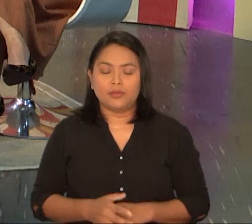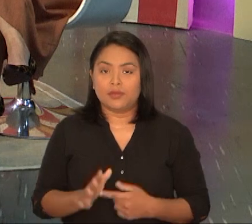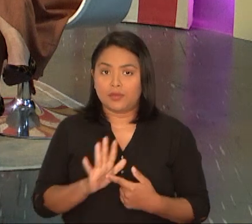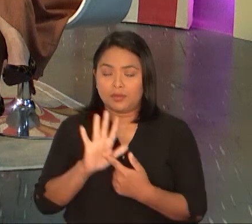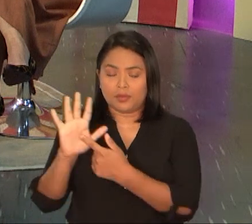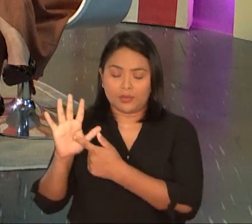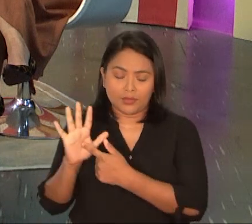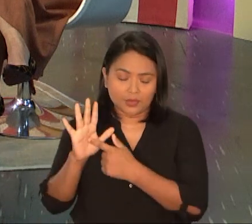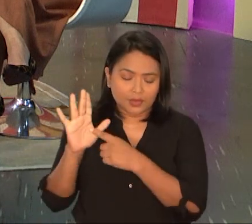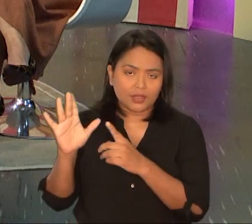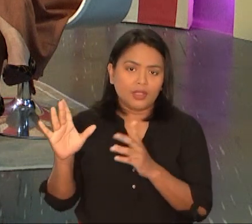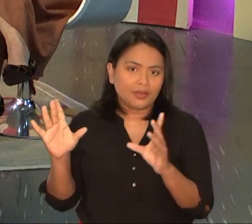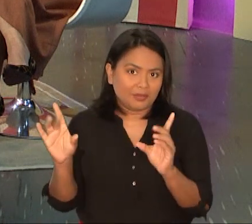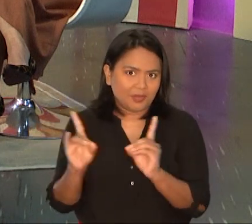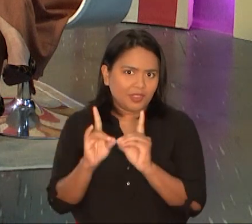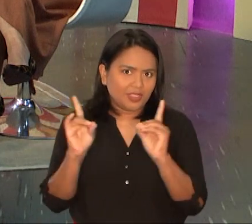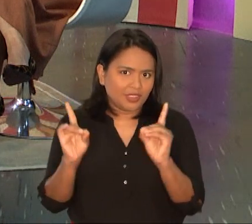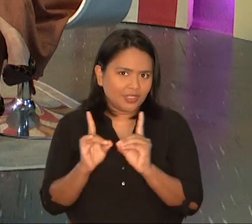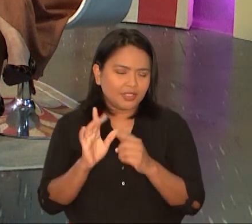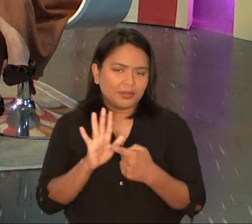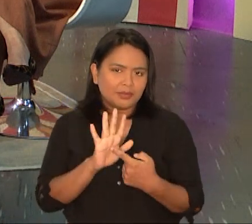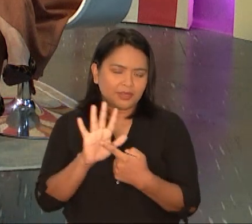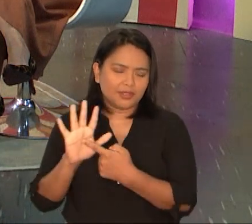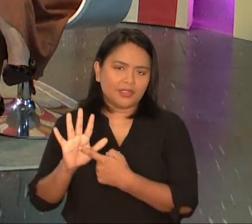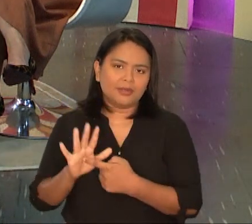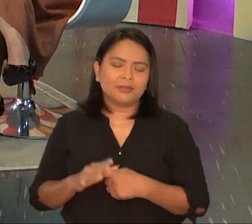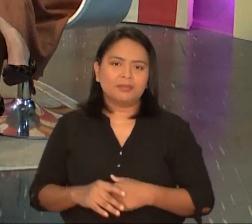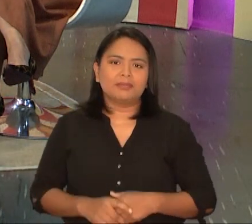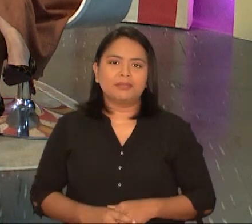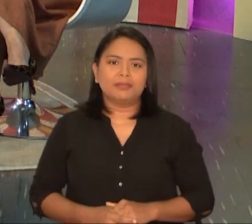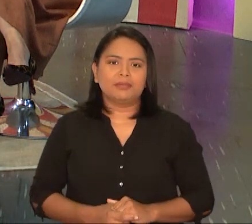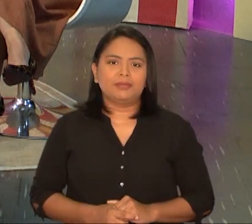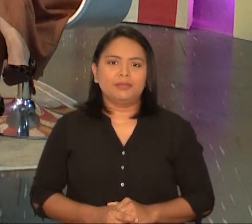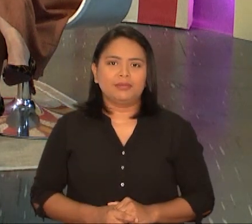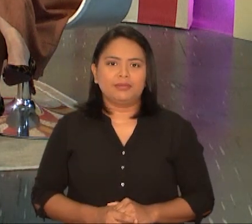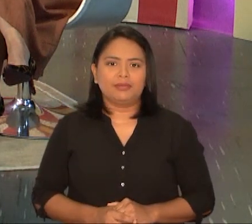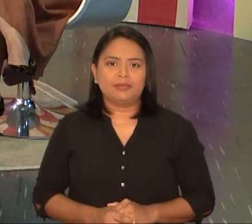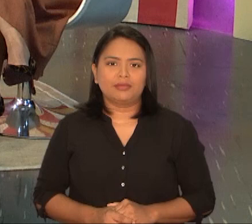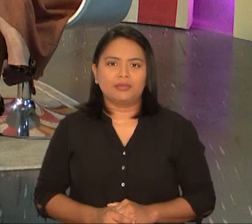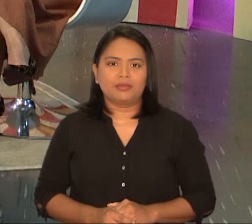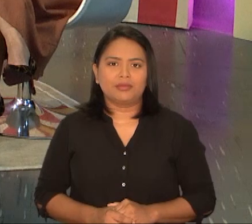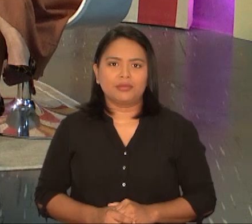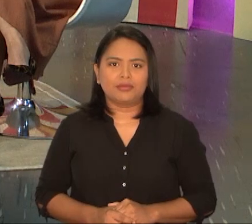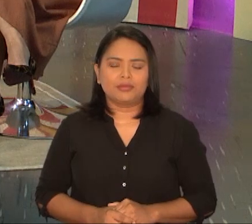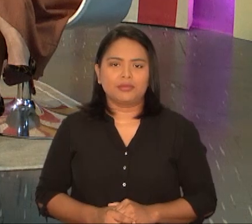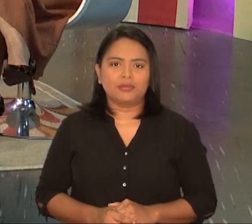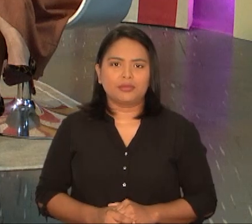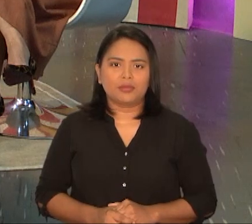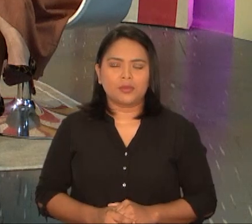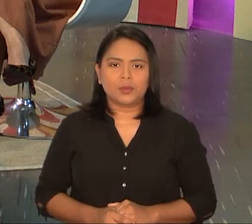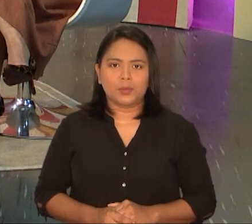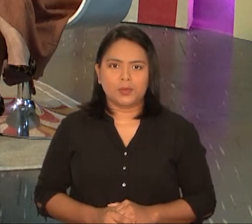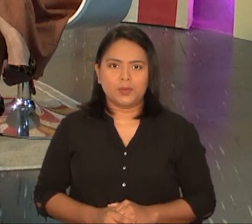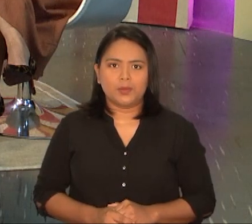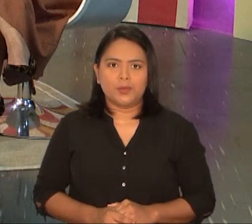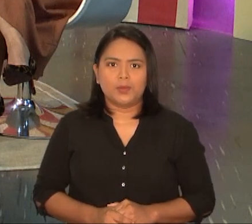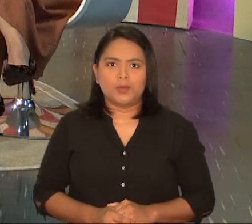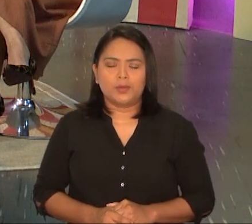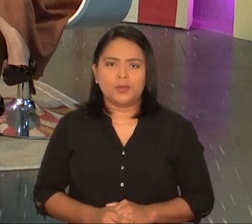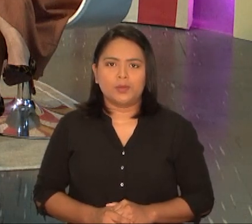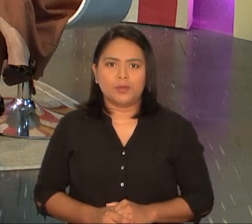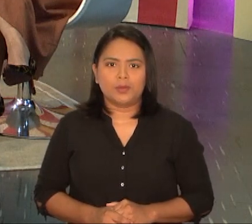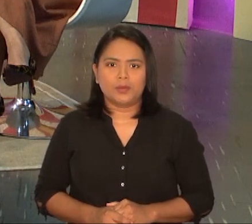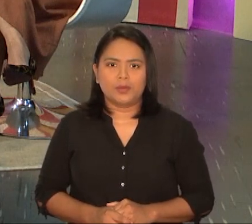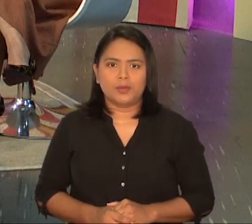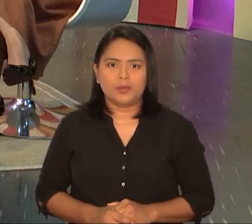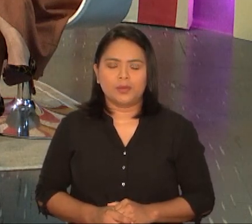melhor. A boquinha, pronto. Então, vamos lá. Quer que a Jéssica te ajude? Quer que eu segure? Acho que tá tranquilo. Eu não